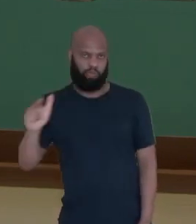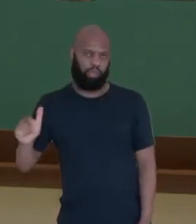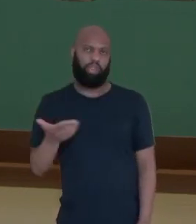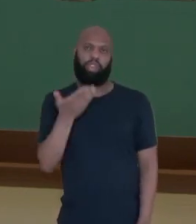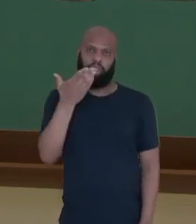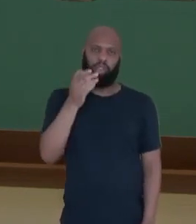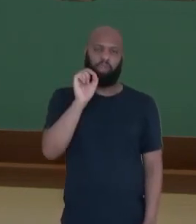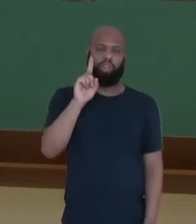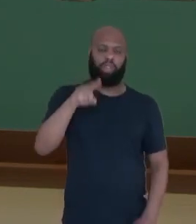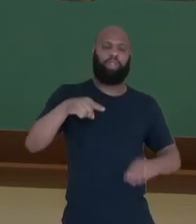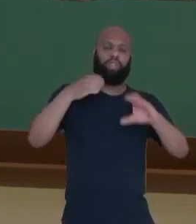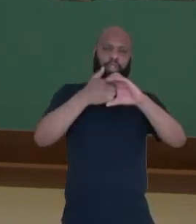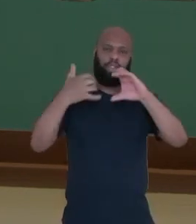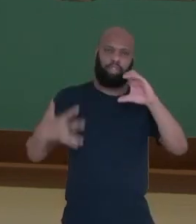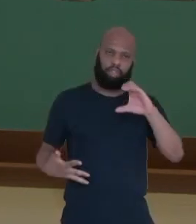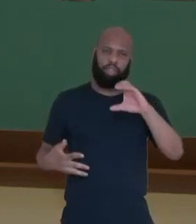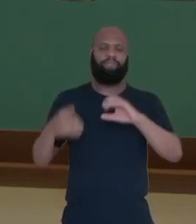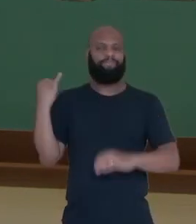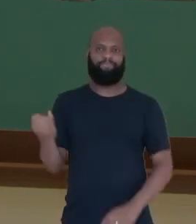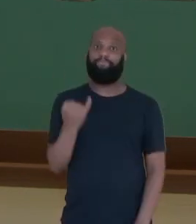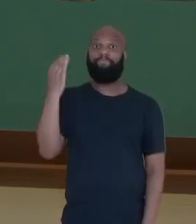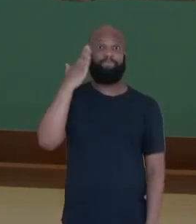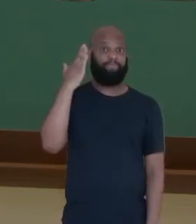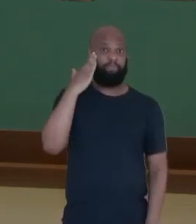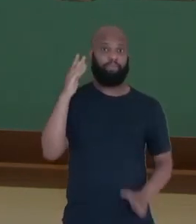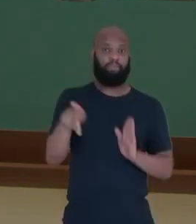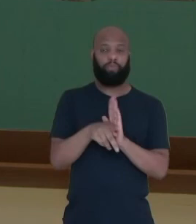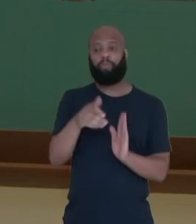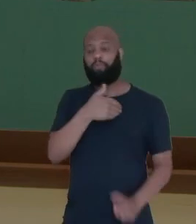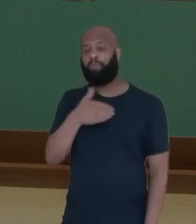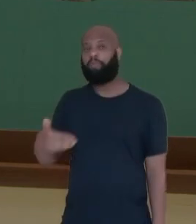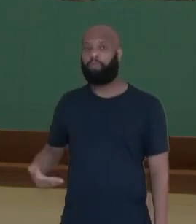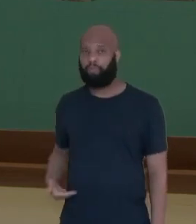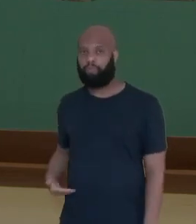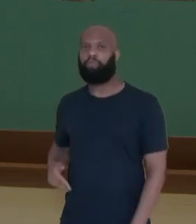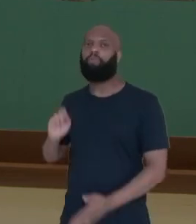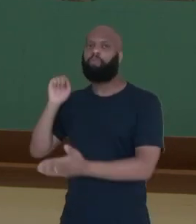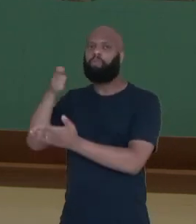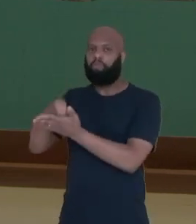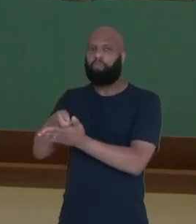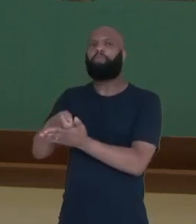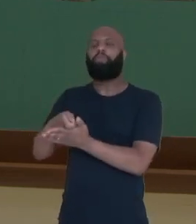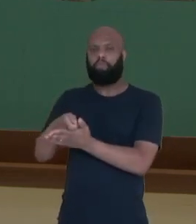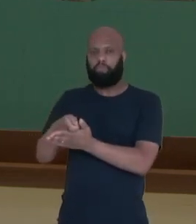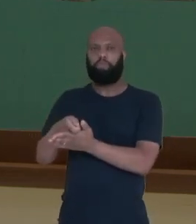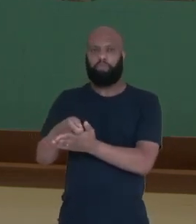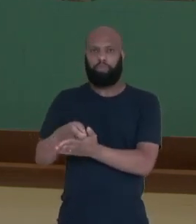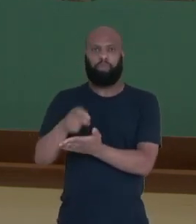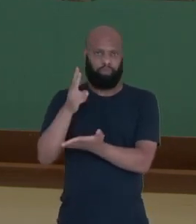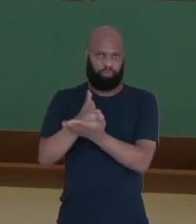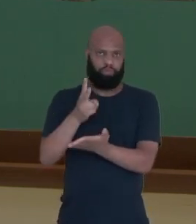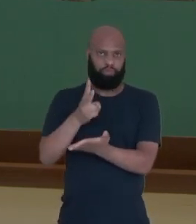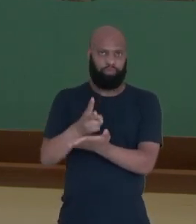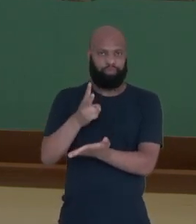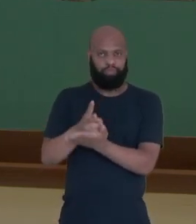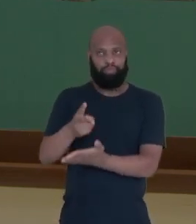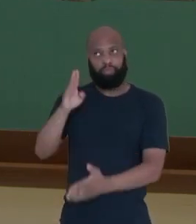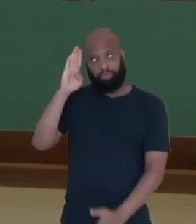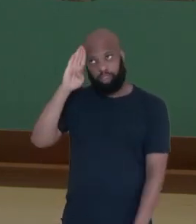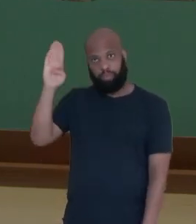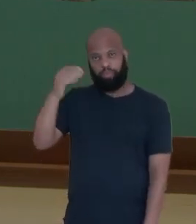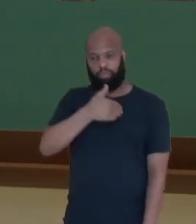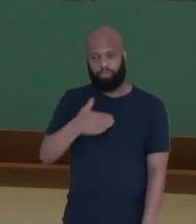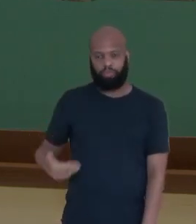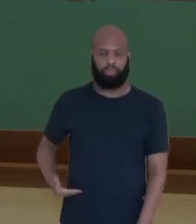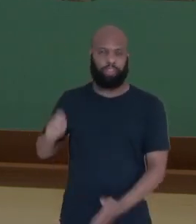seriam, então, características importantes dentro do discurso da ideologia que mantém os principais